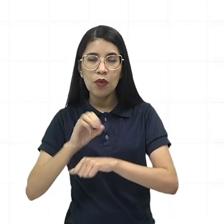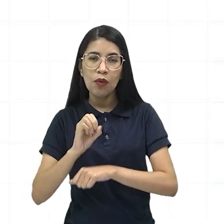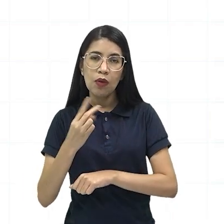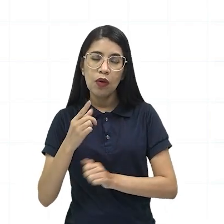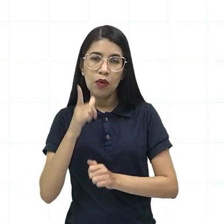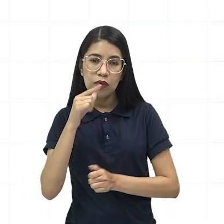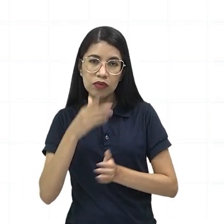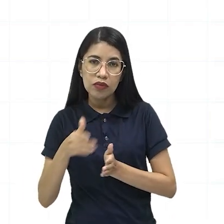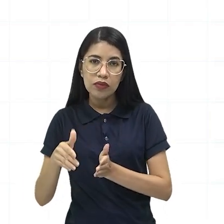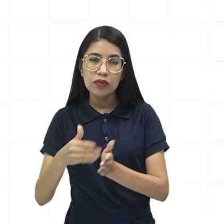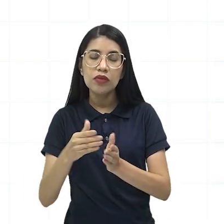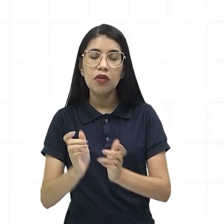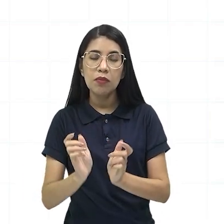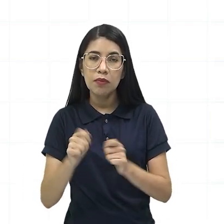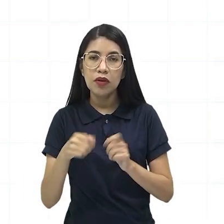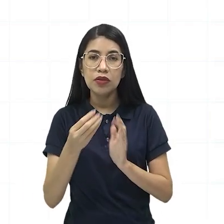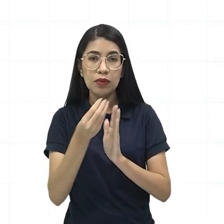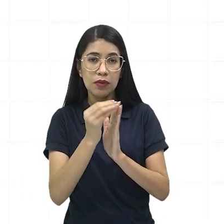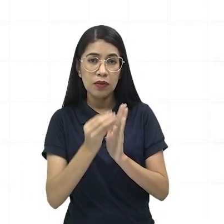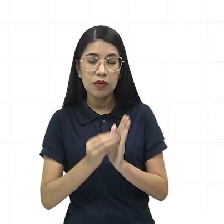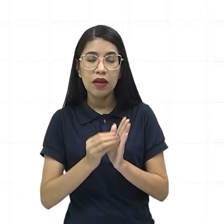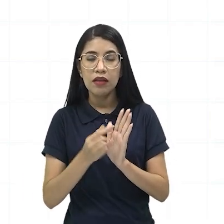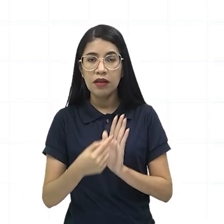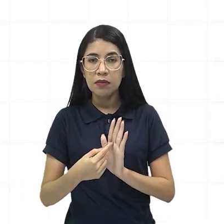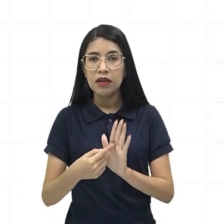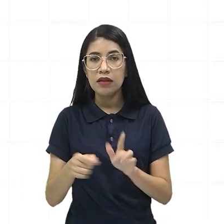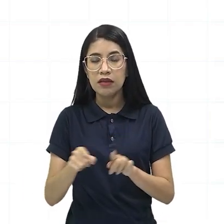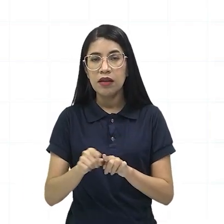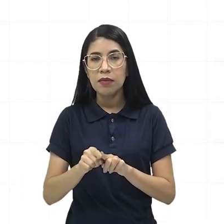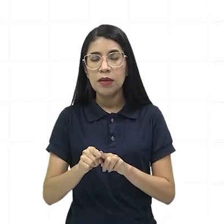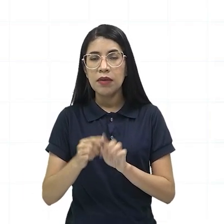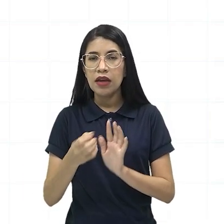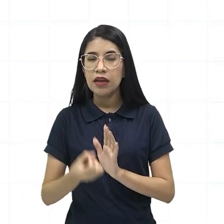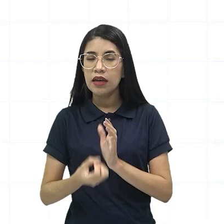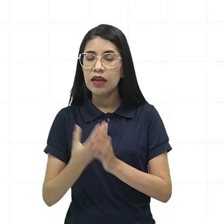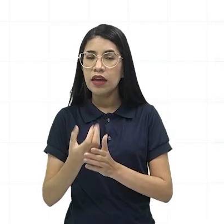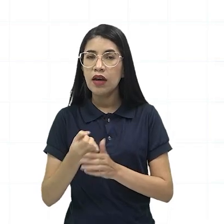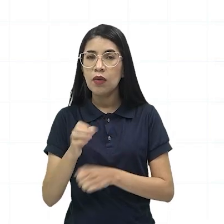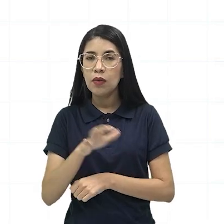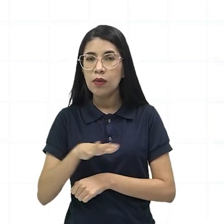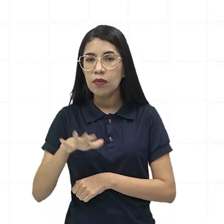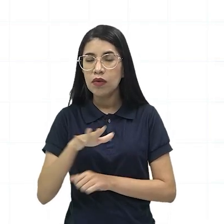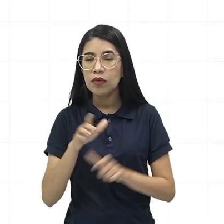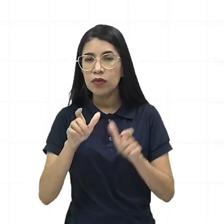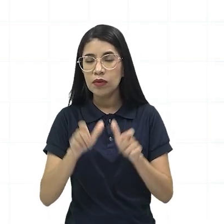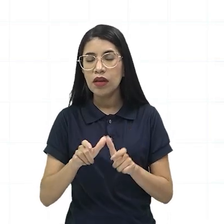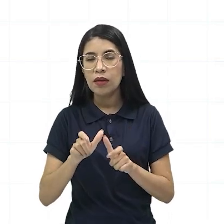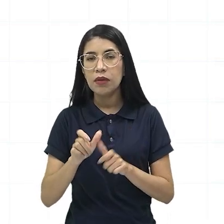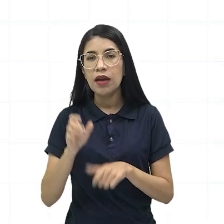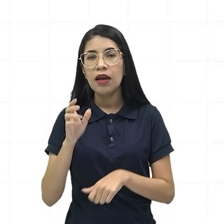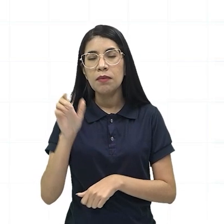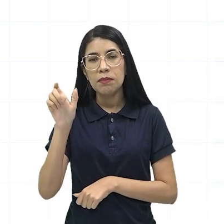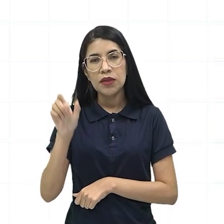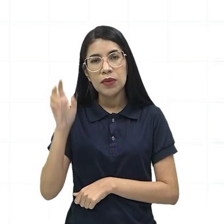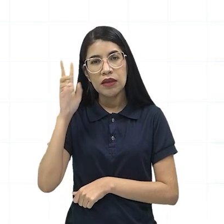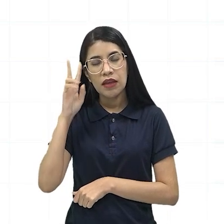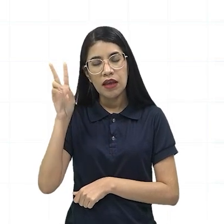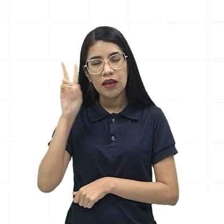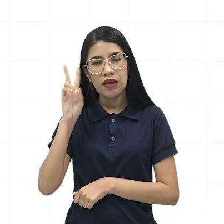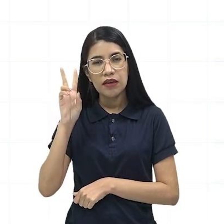ali na apresentação, criar essa ambientação para o seu leitor. Lá